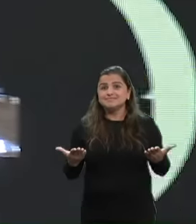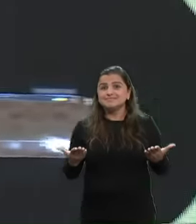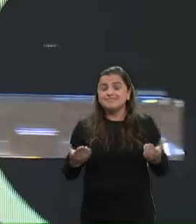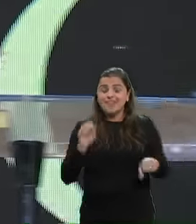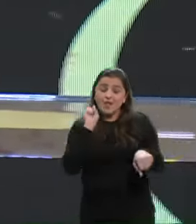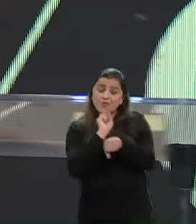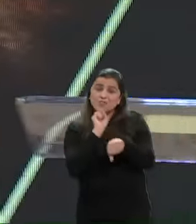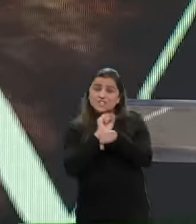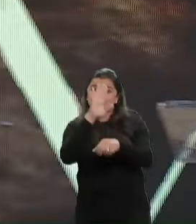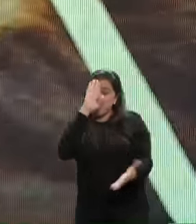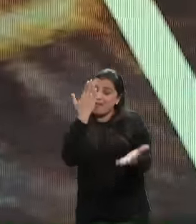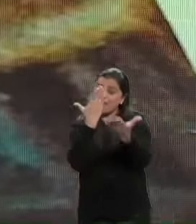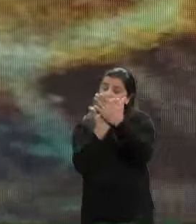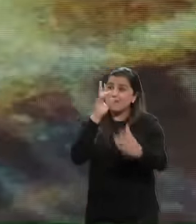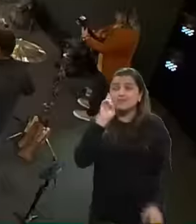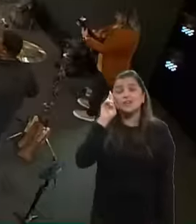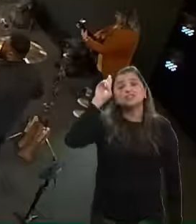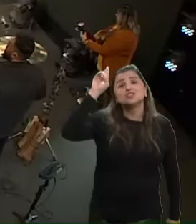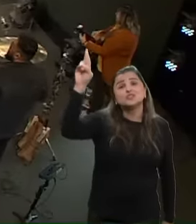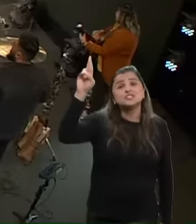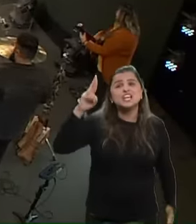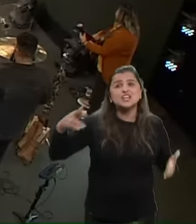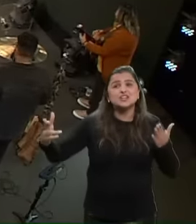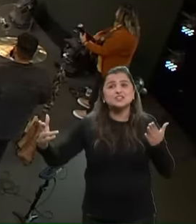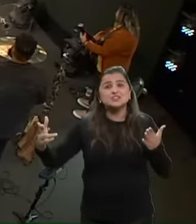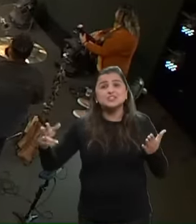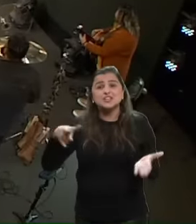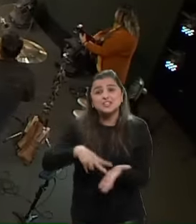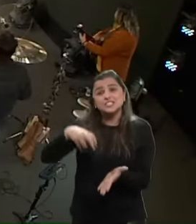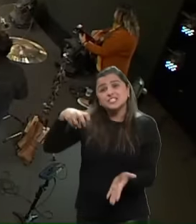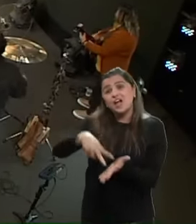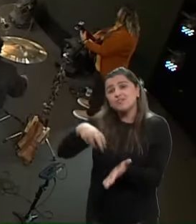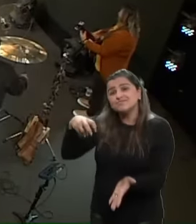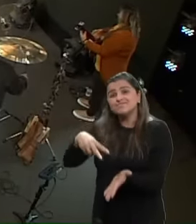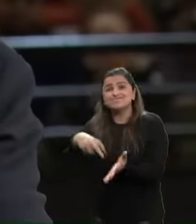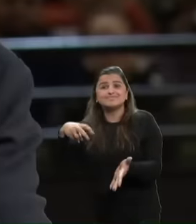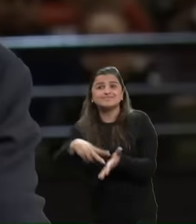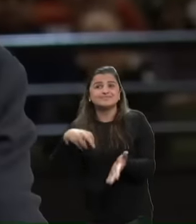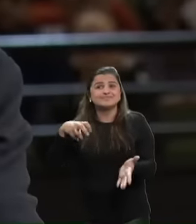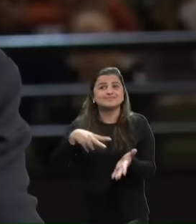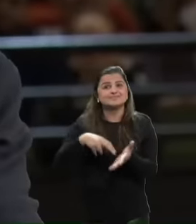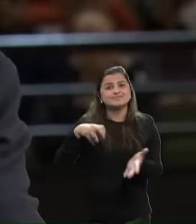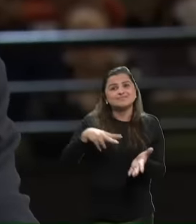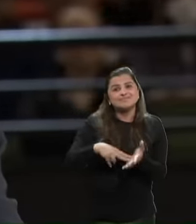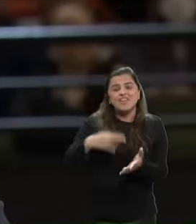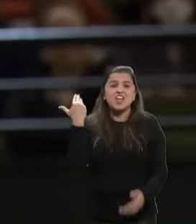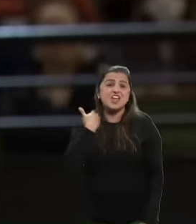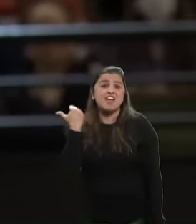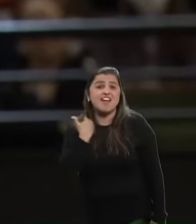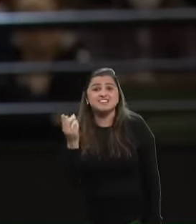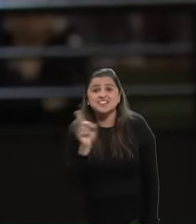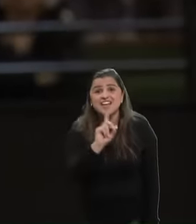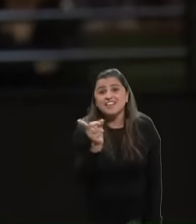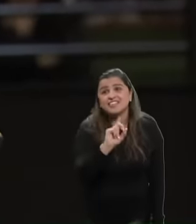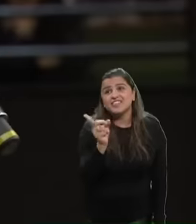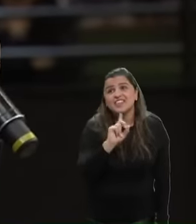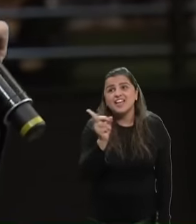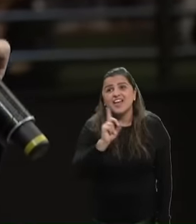Los que esperan no Señor saltarán, pularán y no se